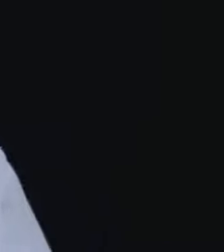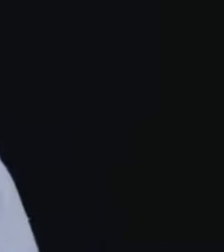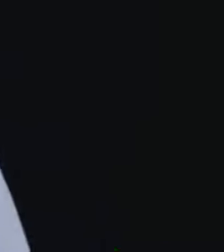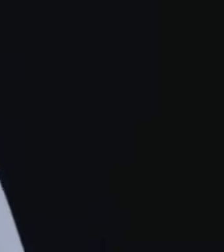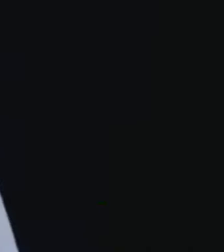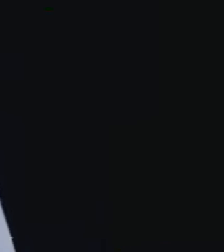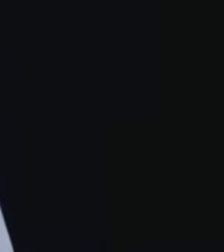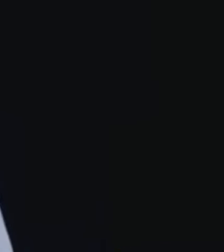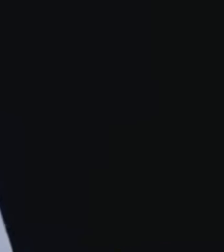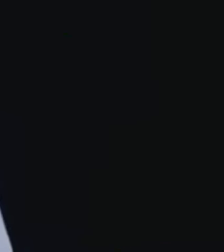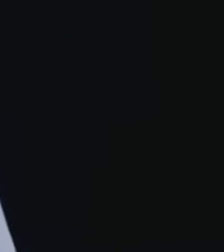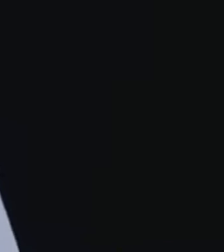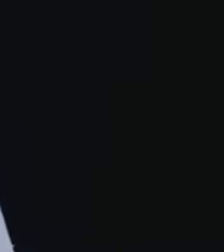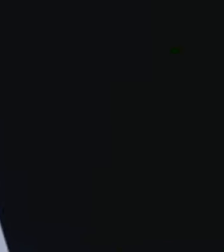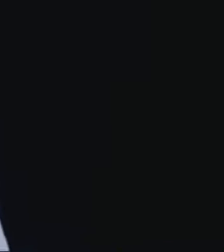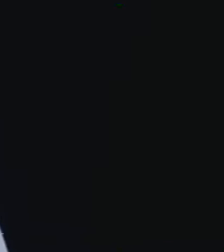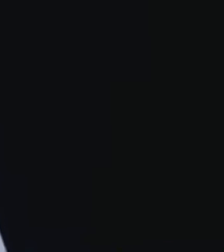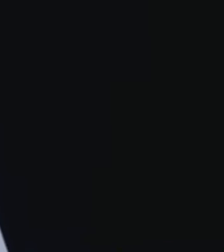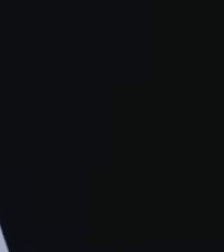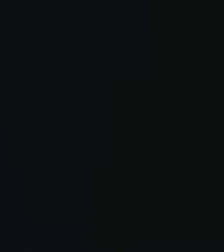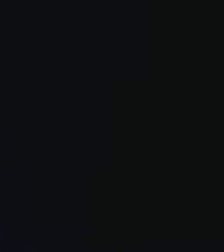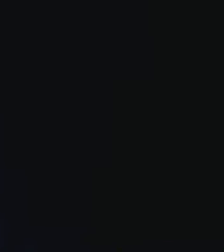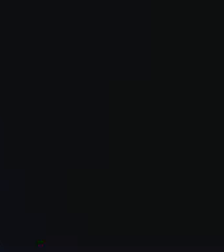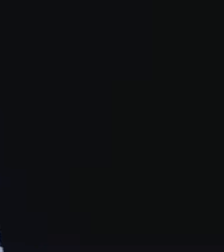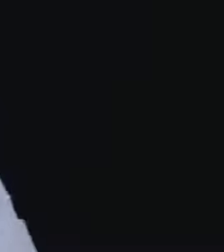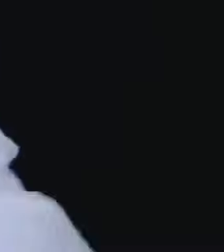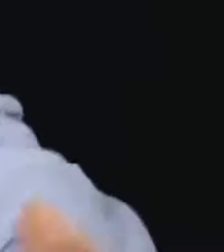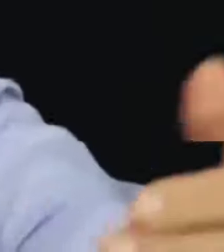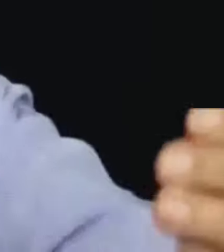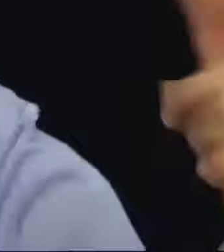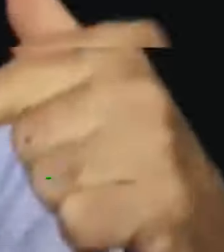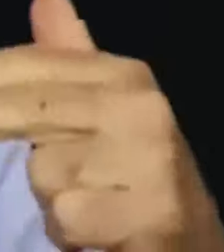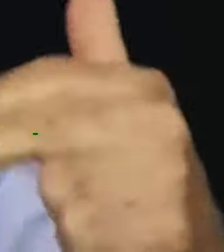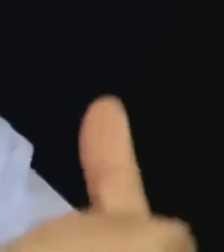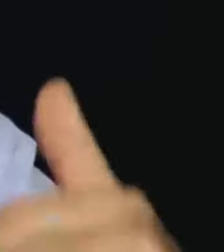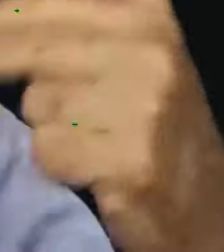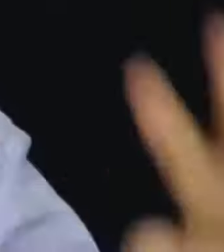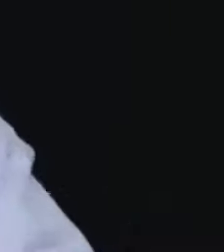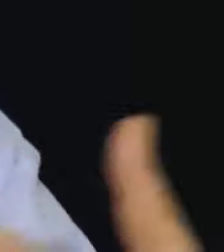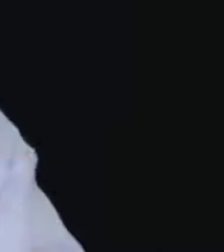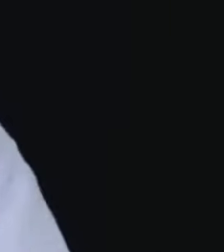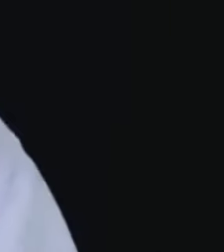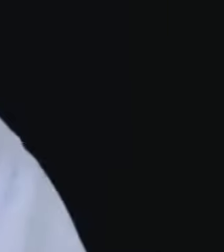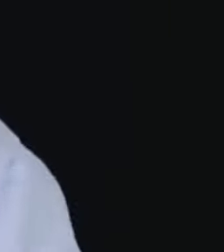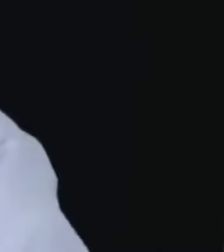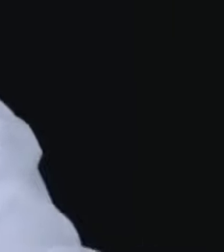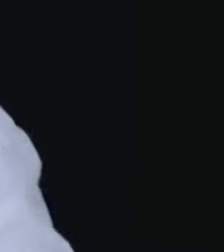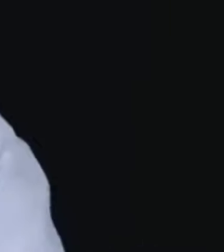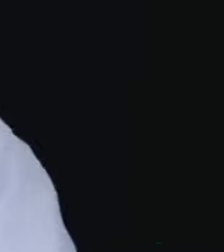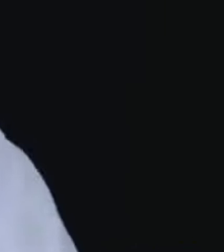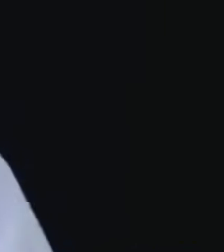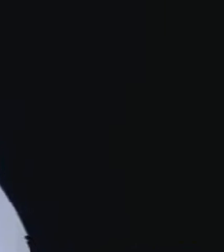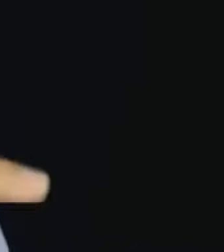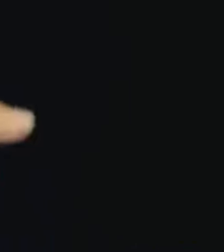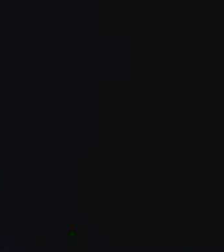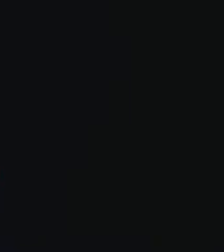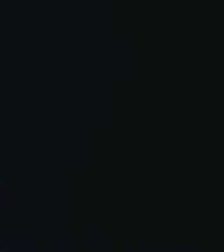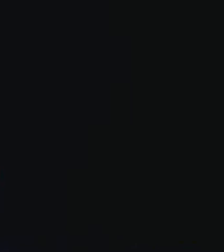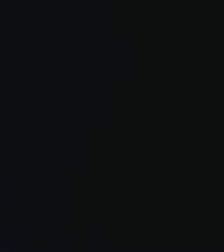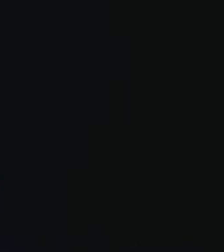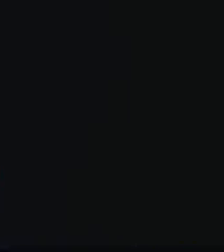organizações criminosas e grandes ladrões, em hermenêuticas formalistas esculpidas